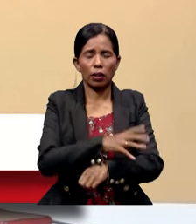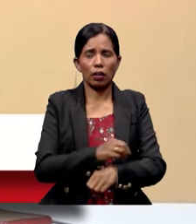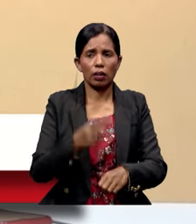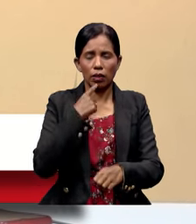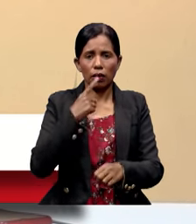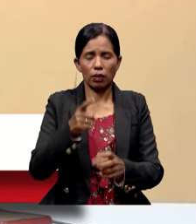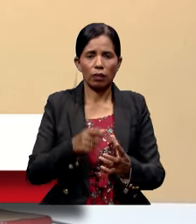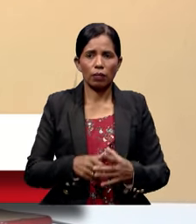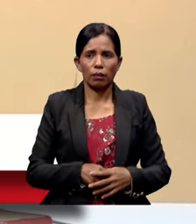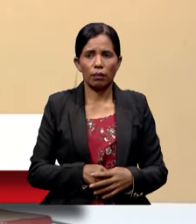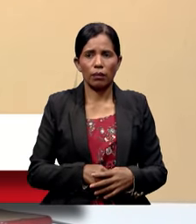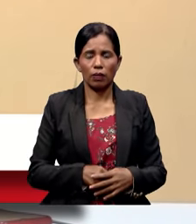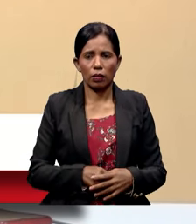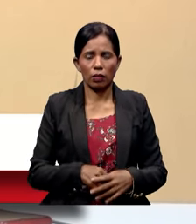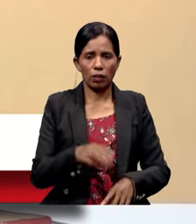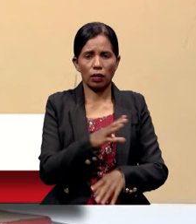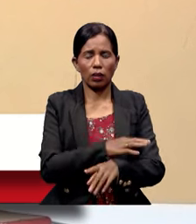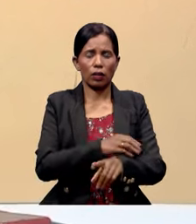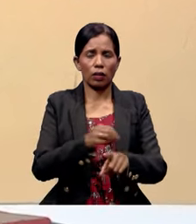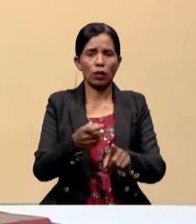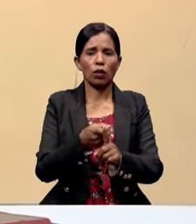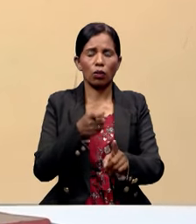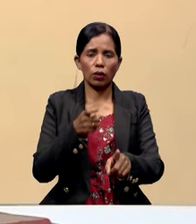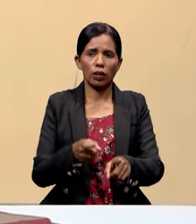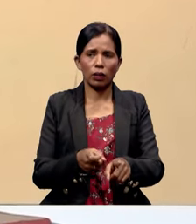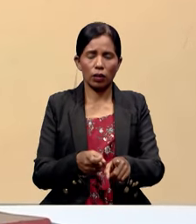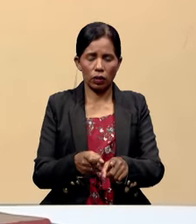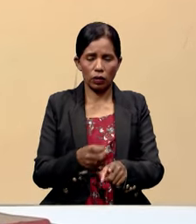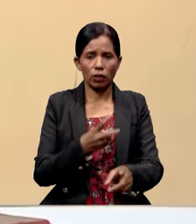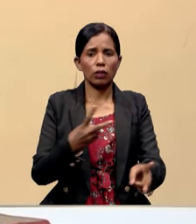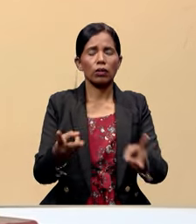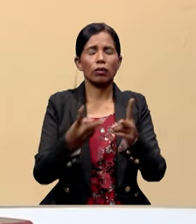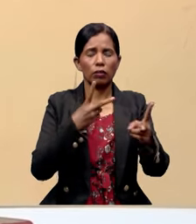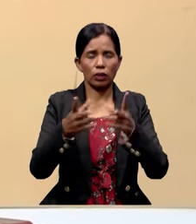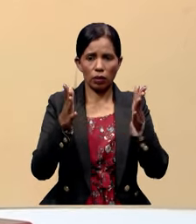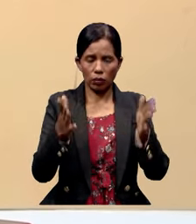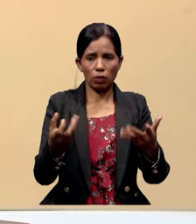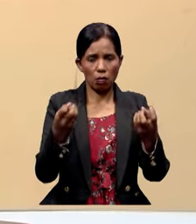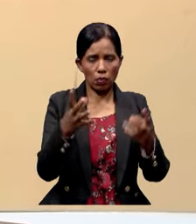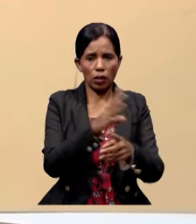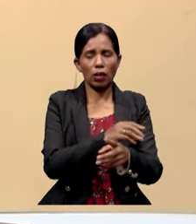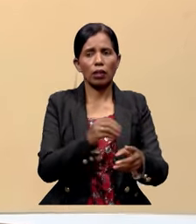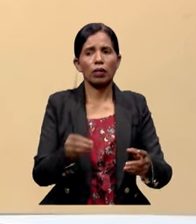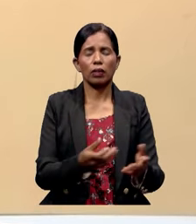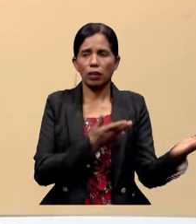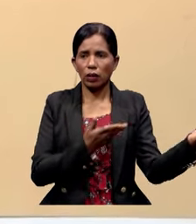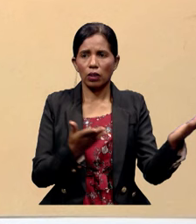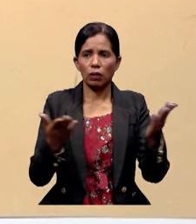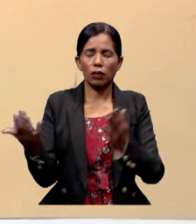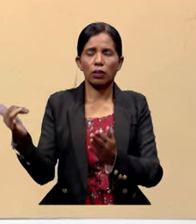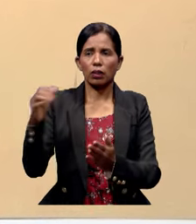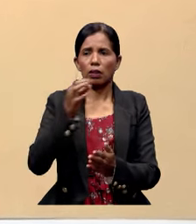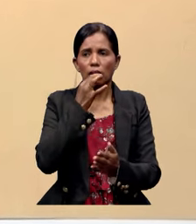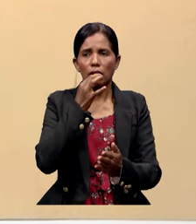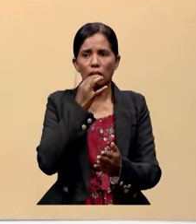ba barata nebe ma comece iha, mai husi, visitors nebe ma ka barak demais, no sira lori mo sira hahan hane